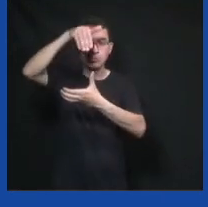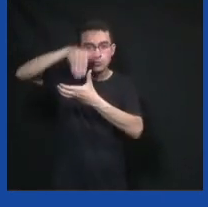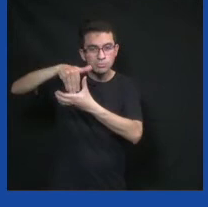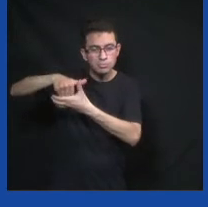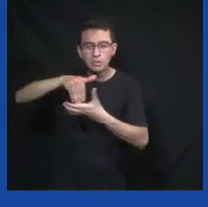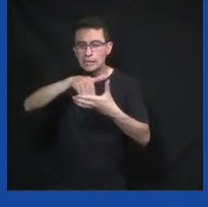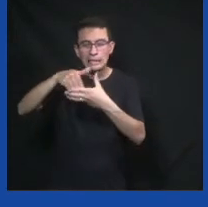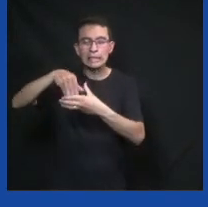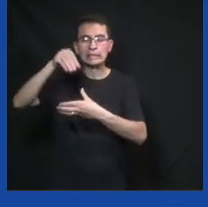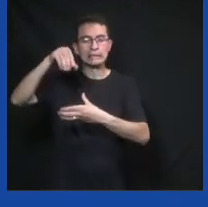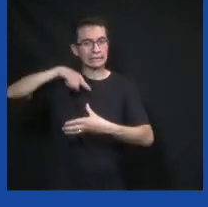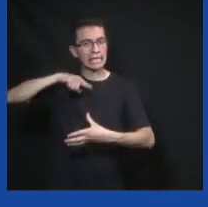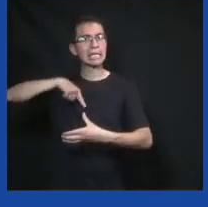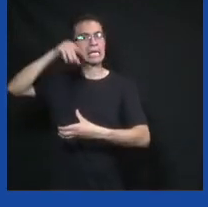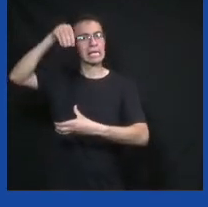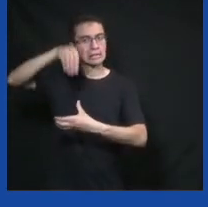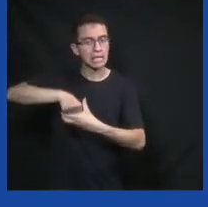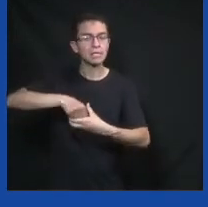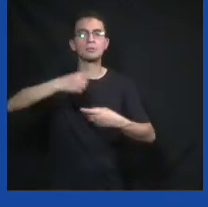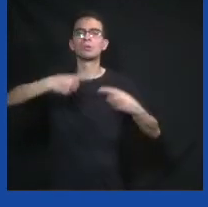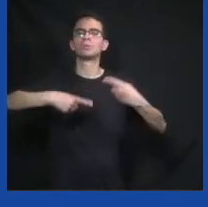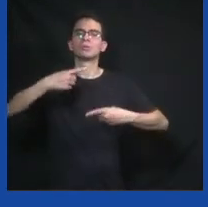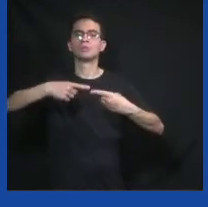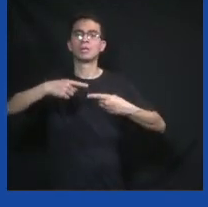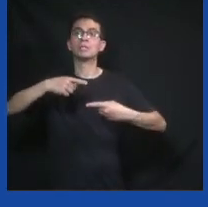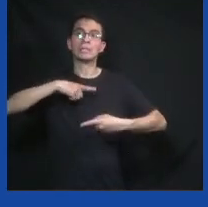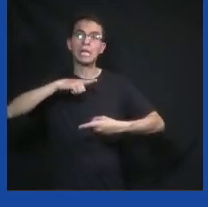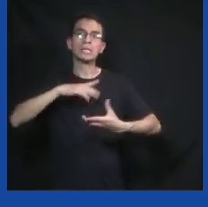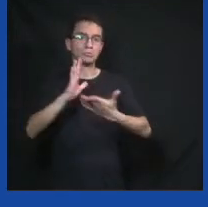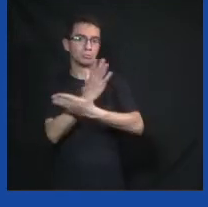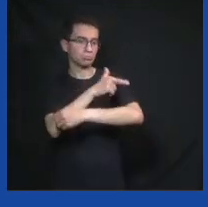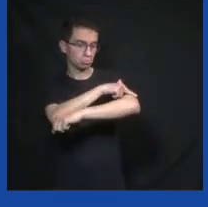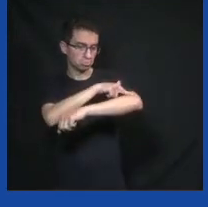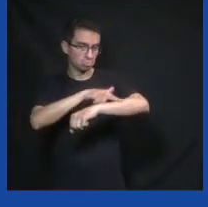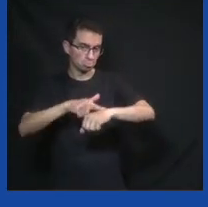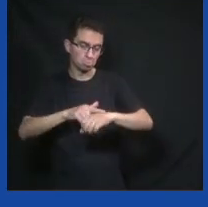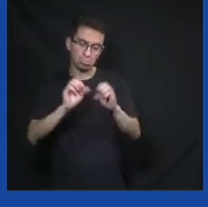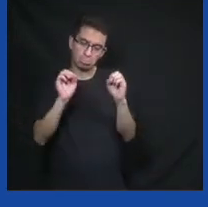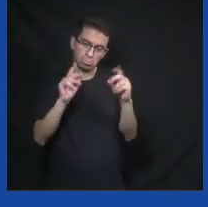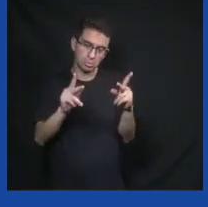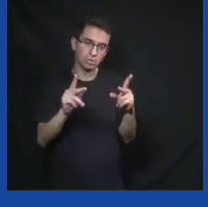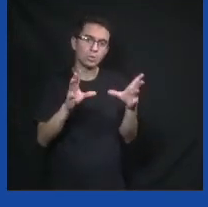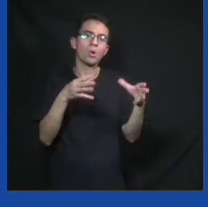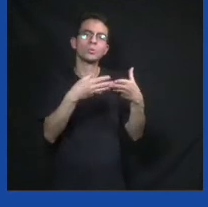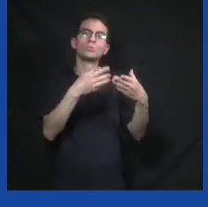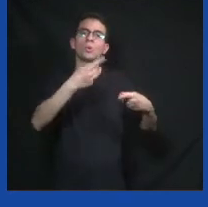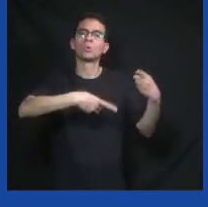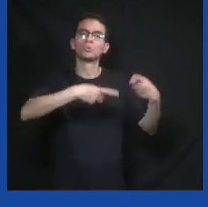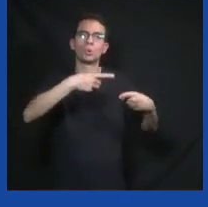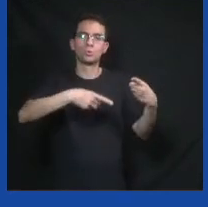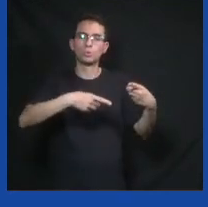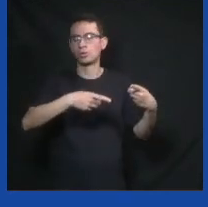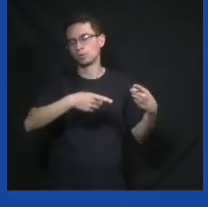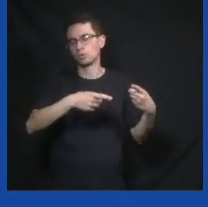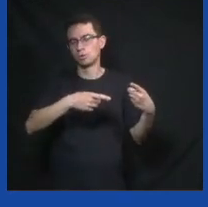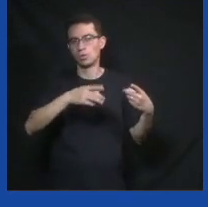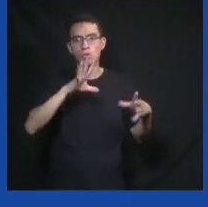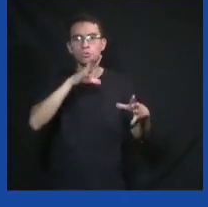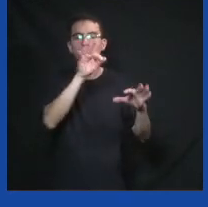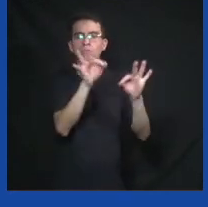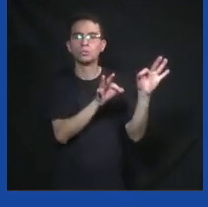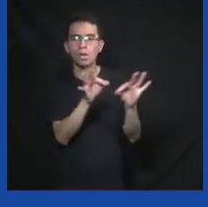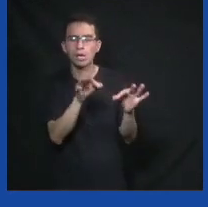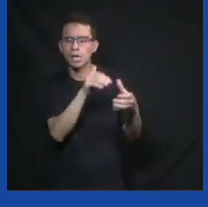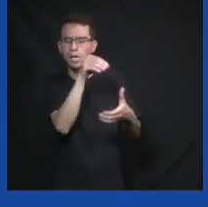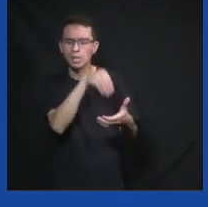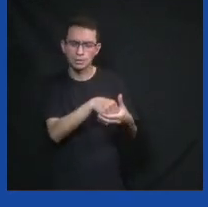boas teorias, respeitadas, históricas na ciência política, que dizem que os partidos políticos, nas suas organizações internas, apesar disso